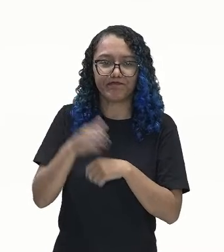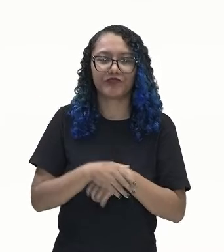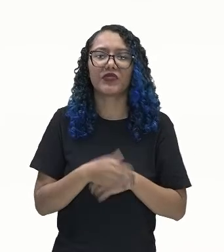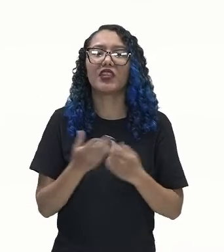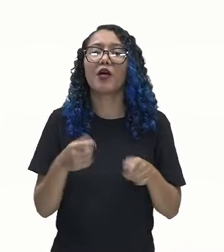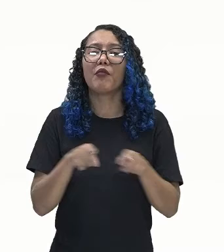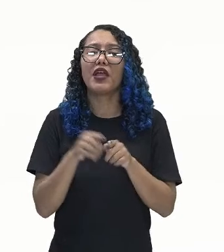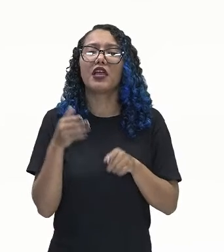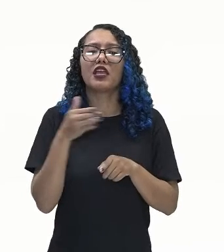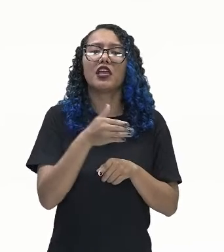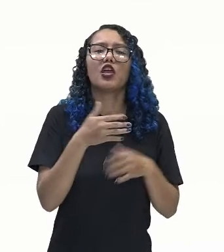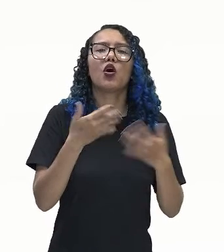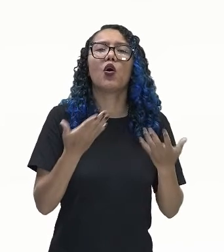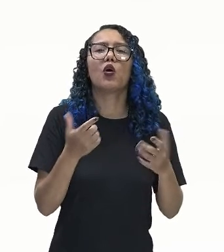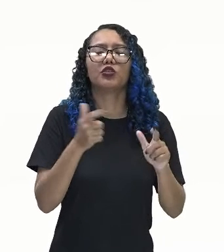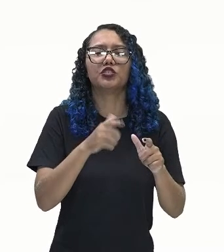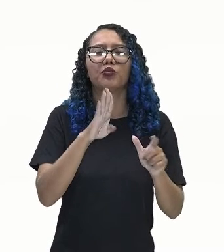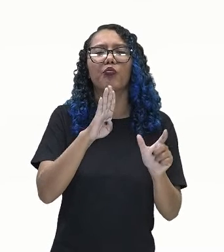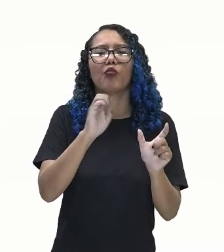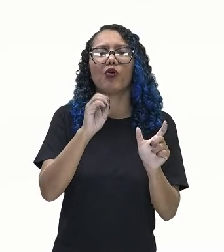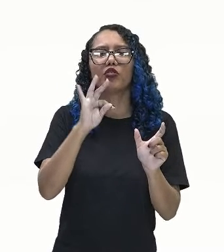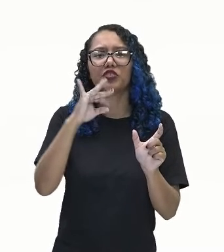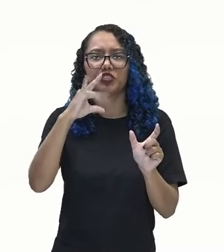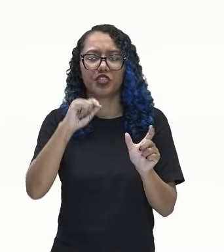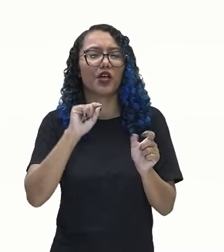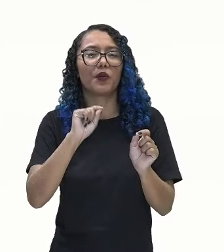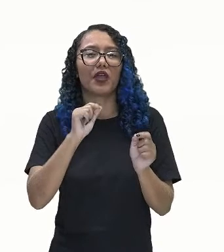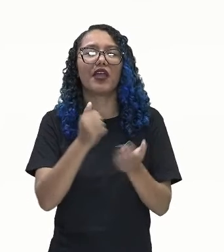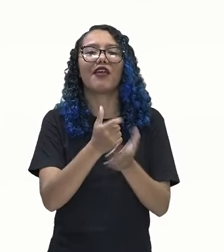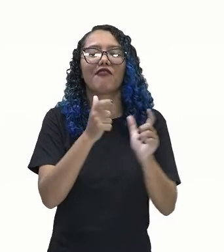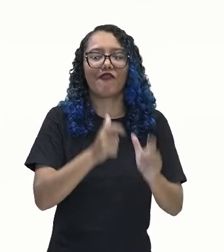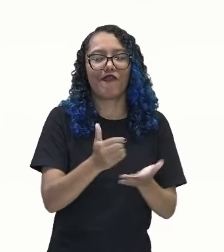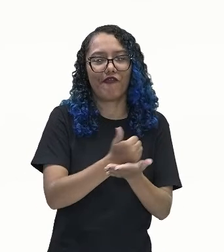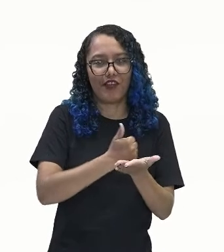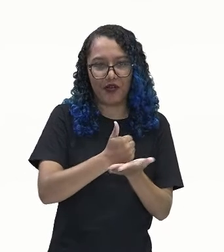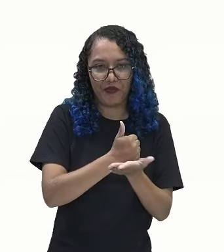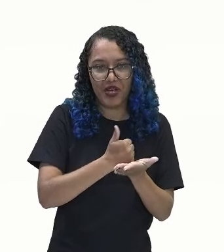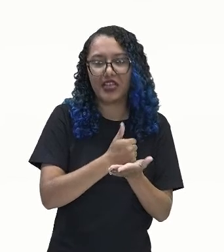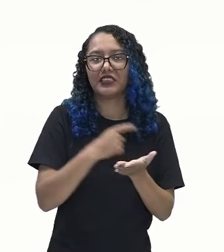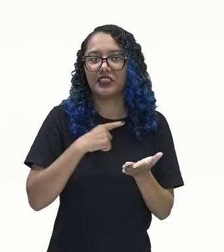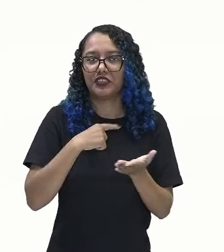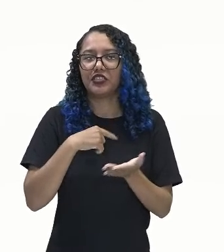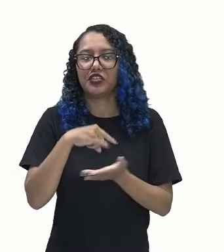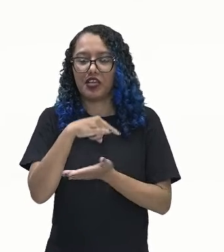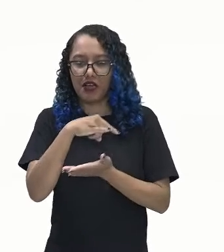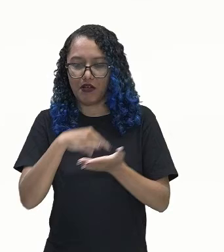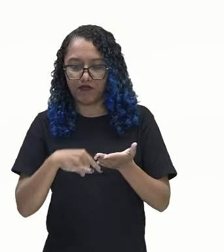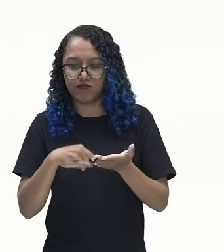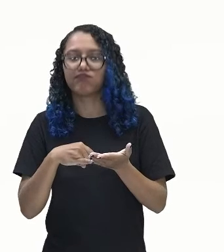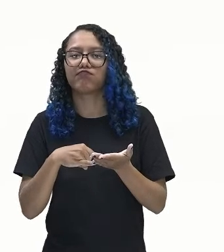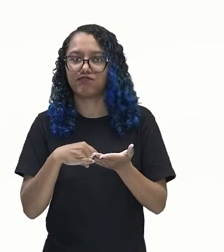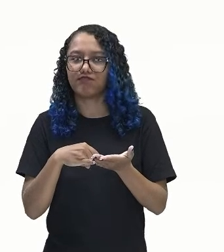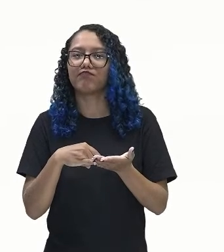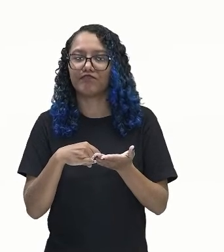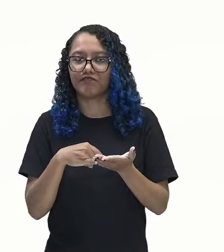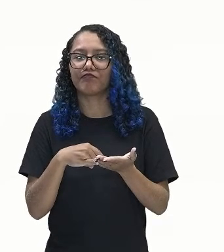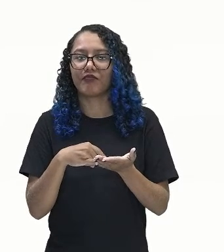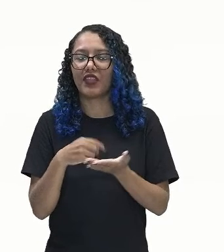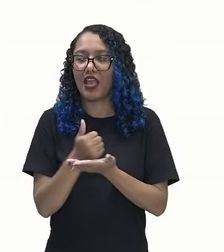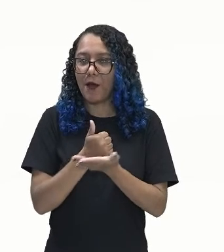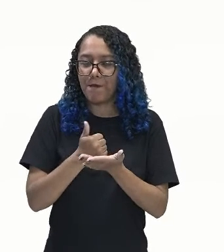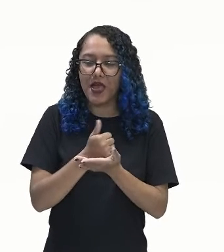A farmácia, a drogaria. Aviar a receita, né? Para pegar lá a receita, comprar o que estava sendo